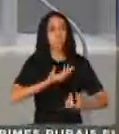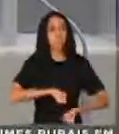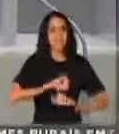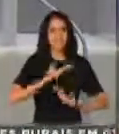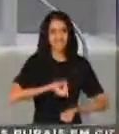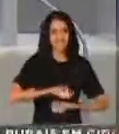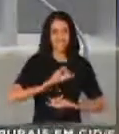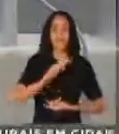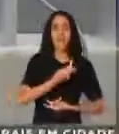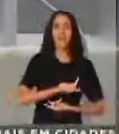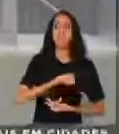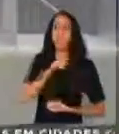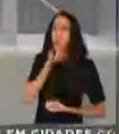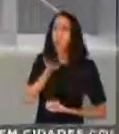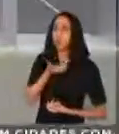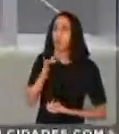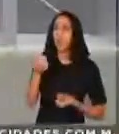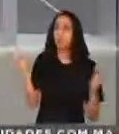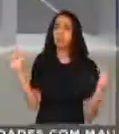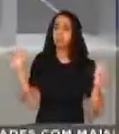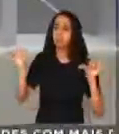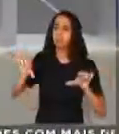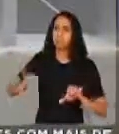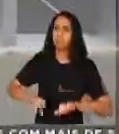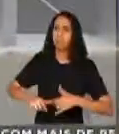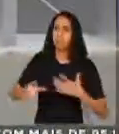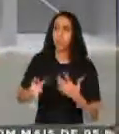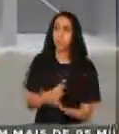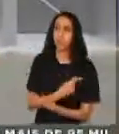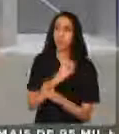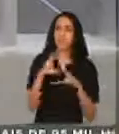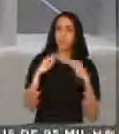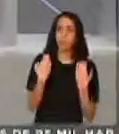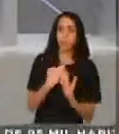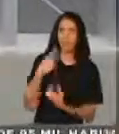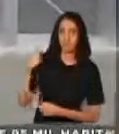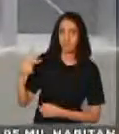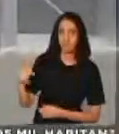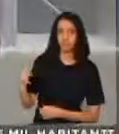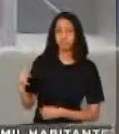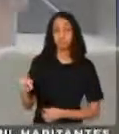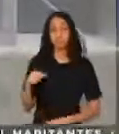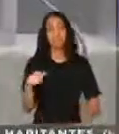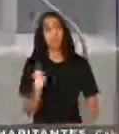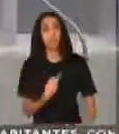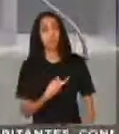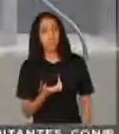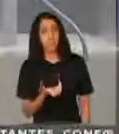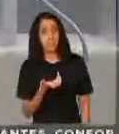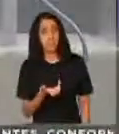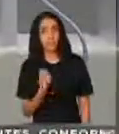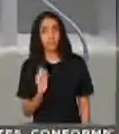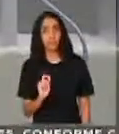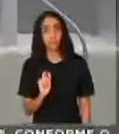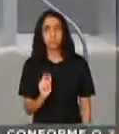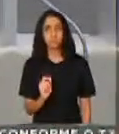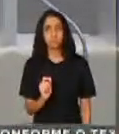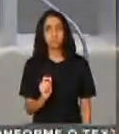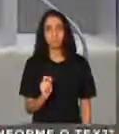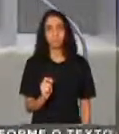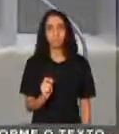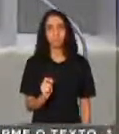contaram a tragédia que vem acontecendo nas suas comunidades. Nós queremos, senhora presidente, e entendo